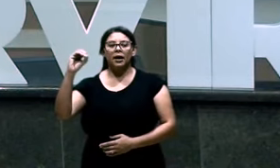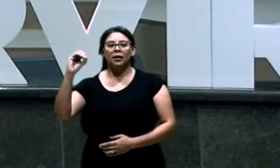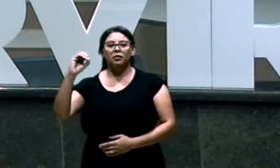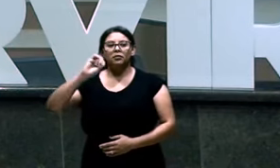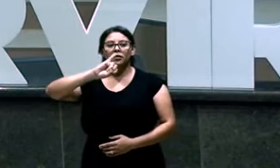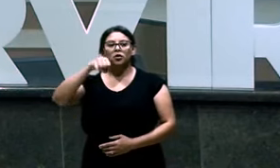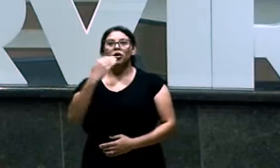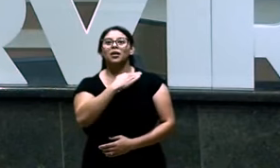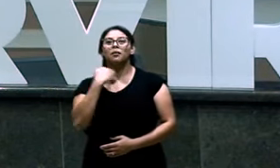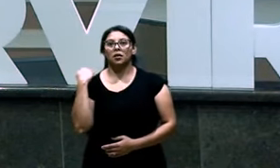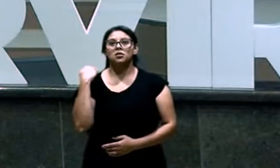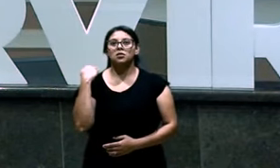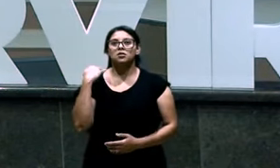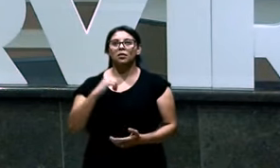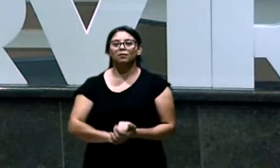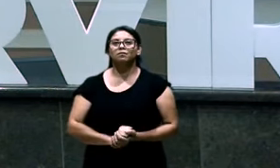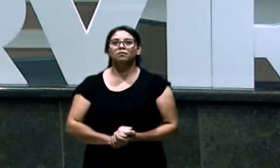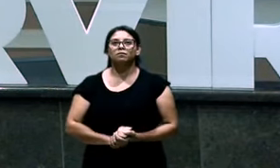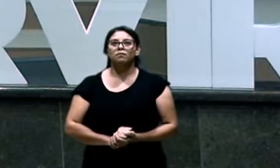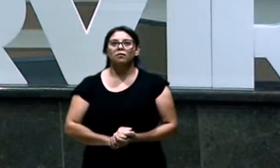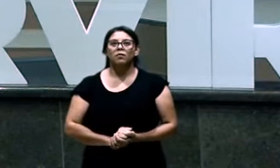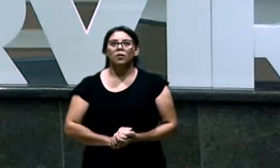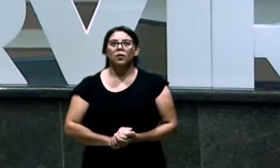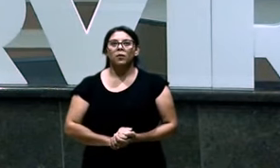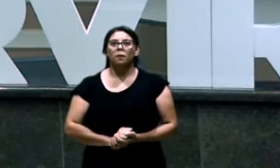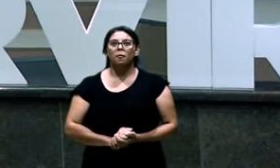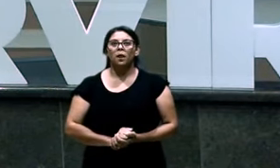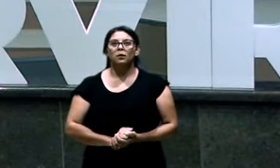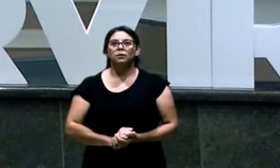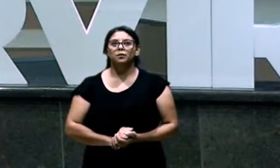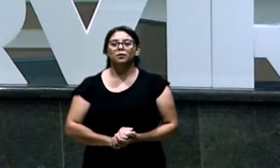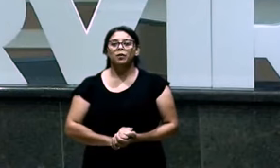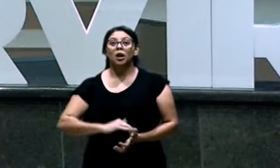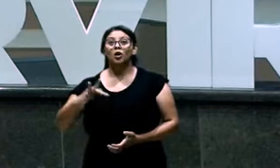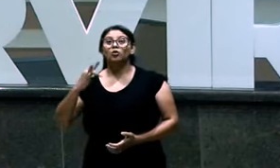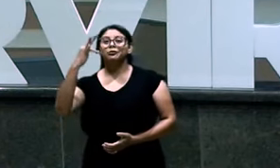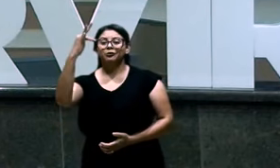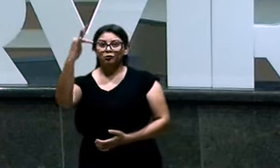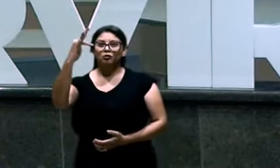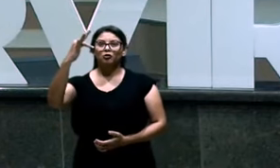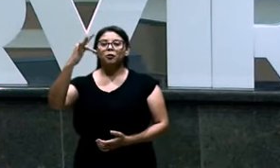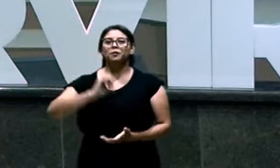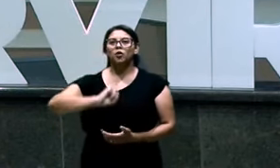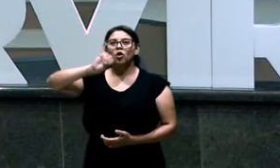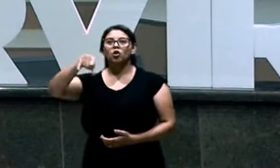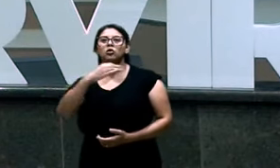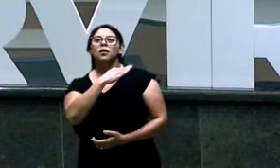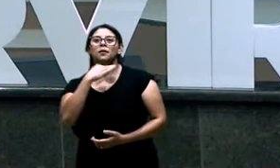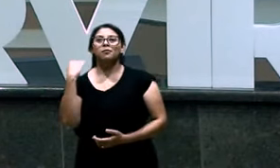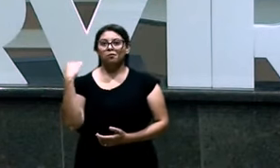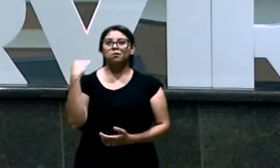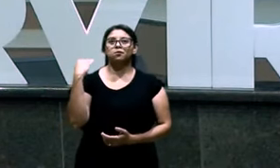prole, por nepotismo, tinha o direito de ser um sumo sacerdote. Mas eu vim